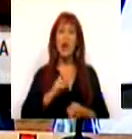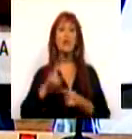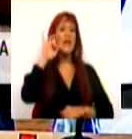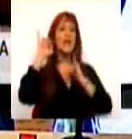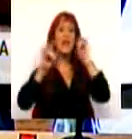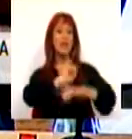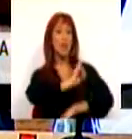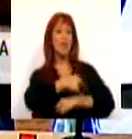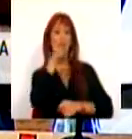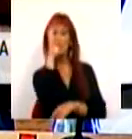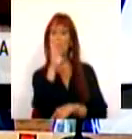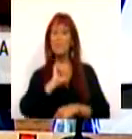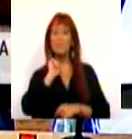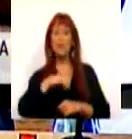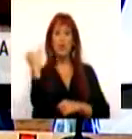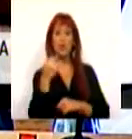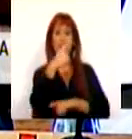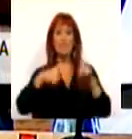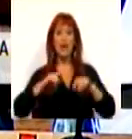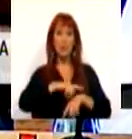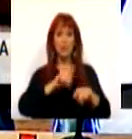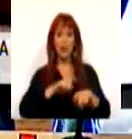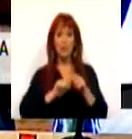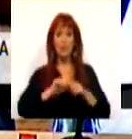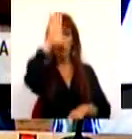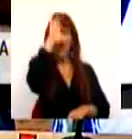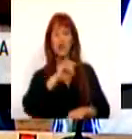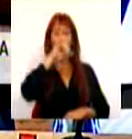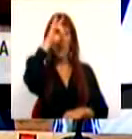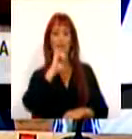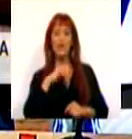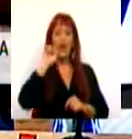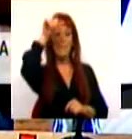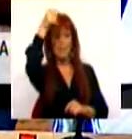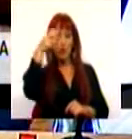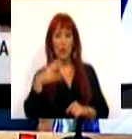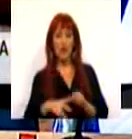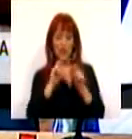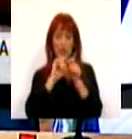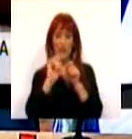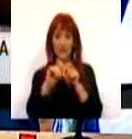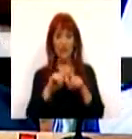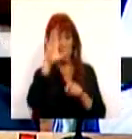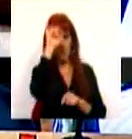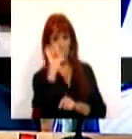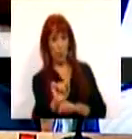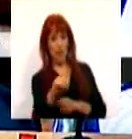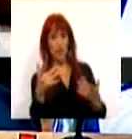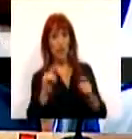ideias fortes a executar na segunda metade da legislatura, recordarmos as prioridades definidas por este governo